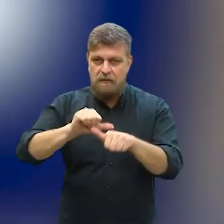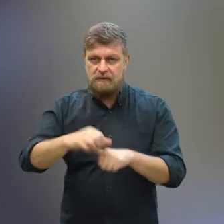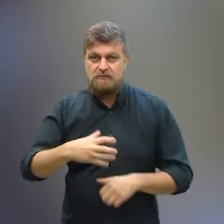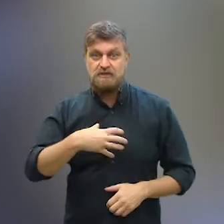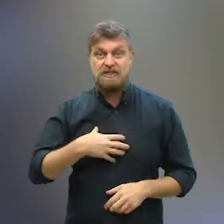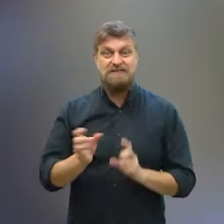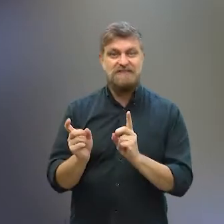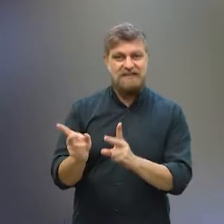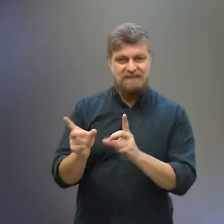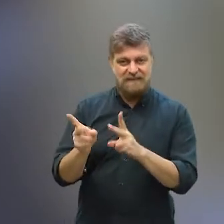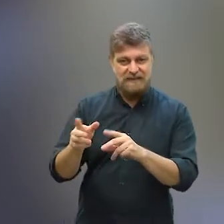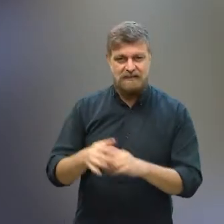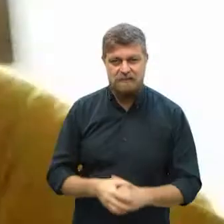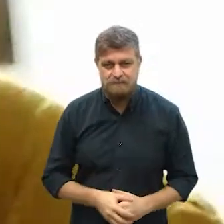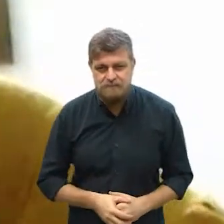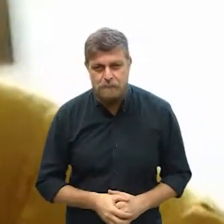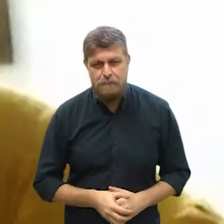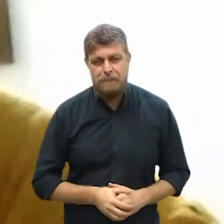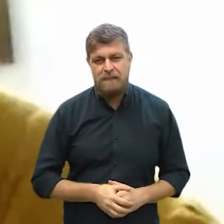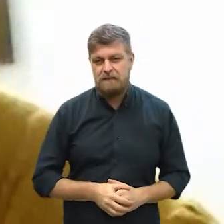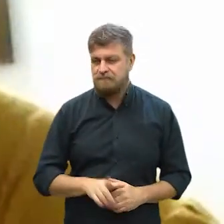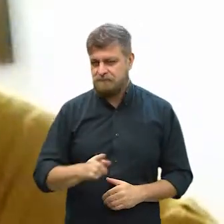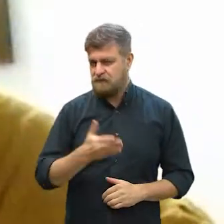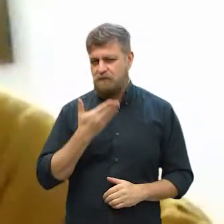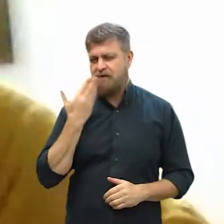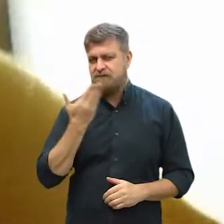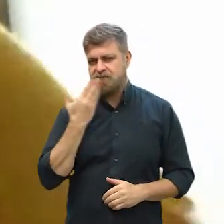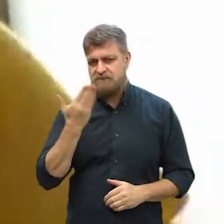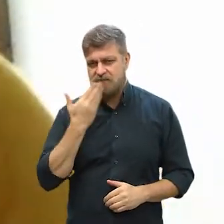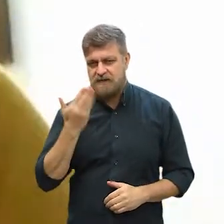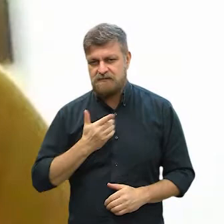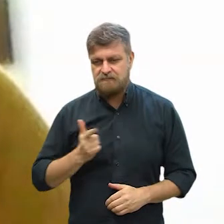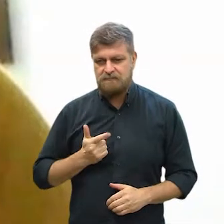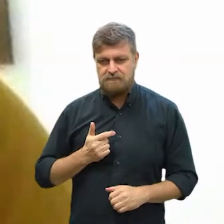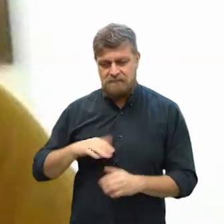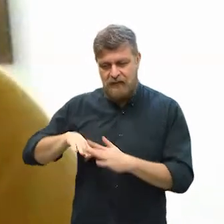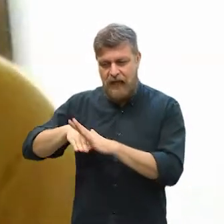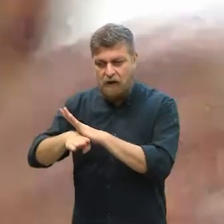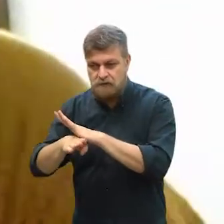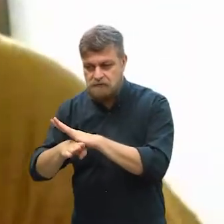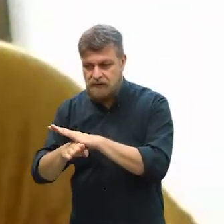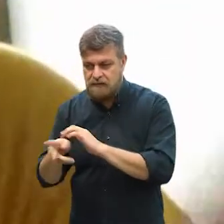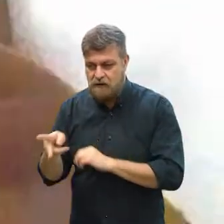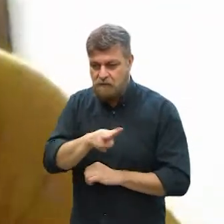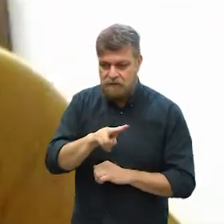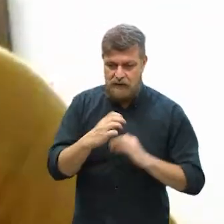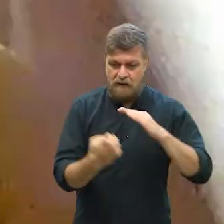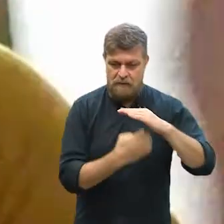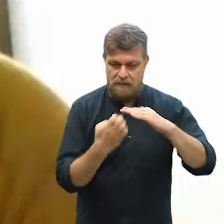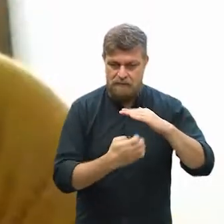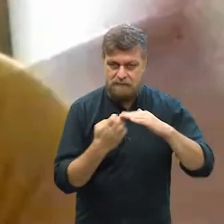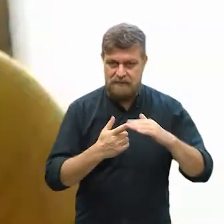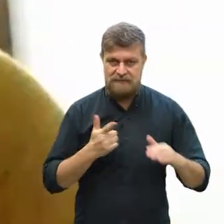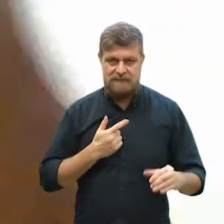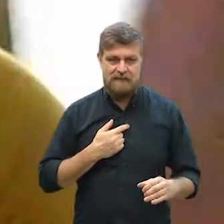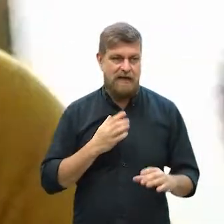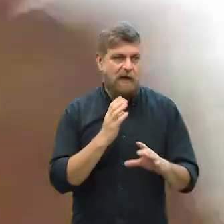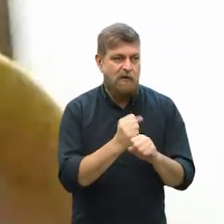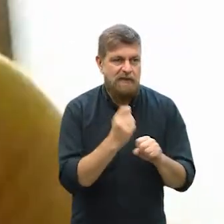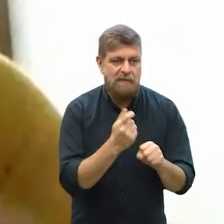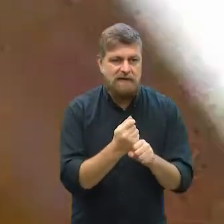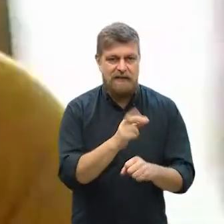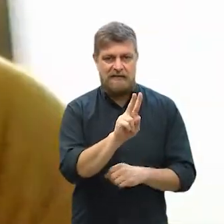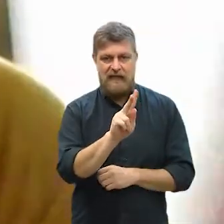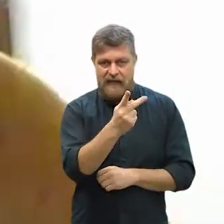Claro, para mim foi super desafiador, não é fácil, né? Você sai da frente de negócio para estruturar uma empresa, então você aprende a lidar com contabilidade, com RH,